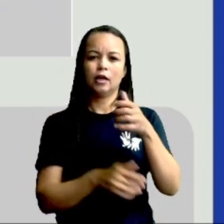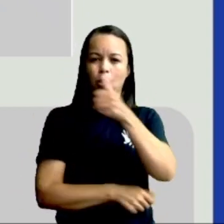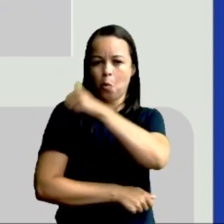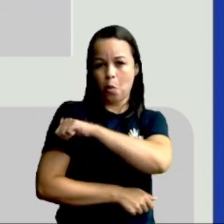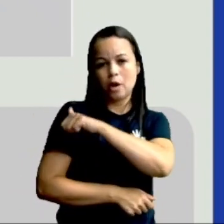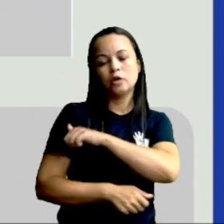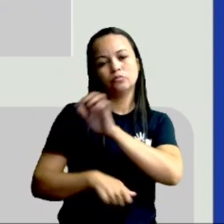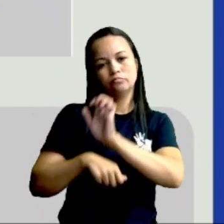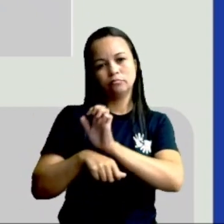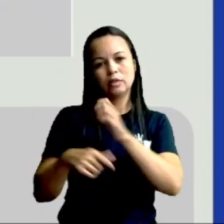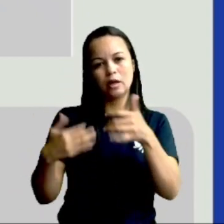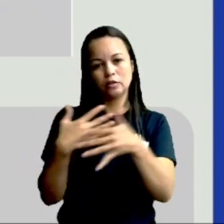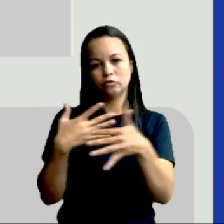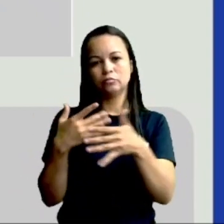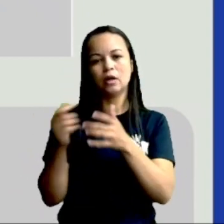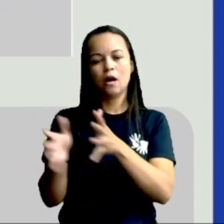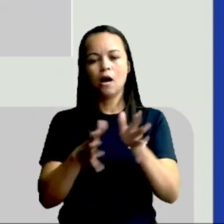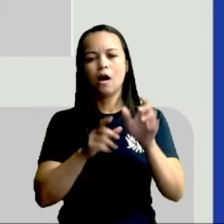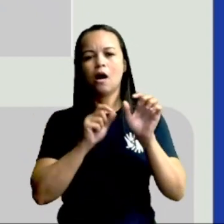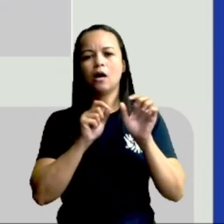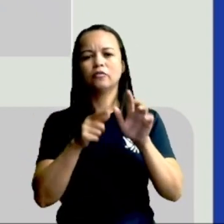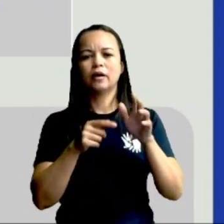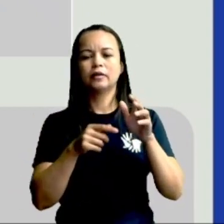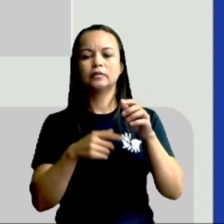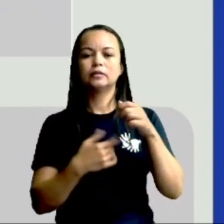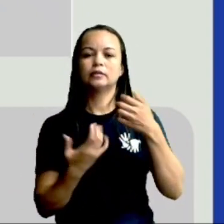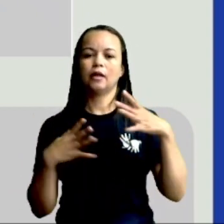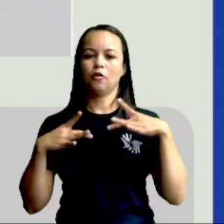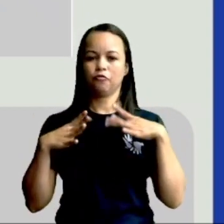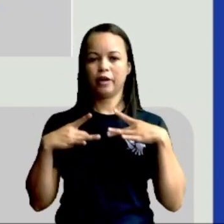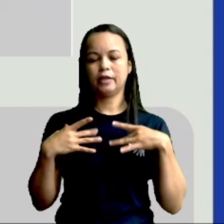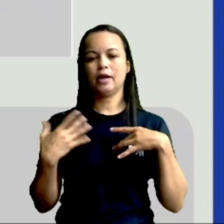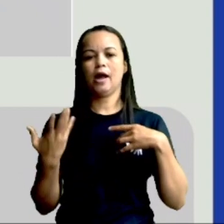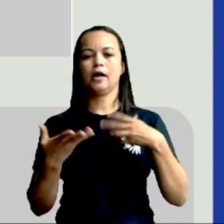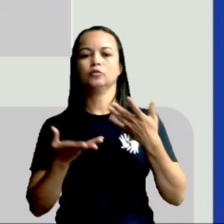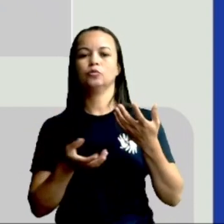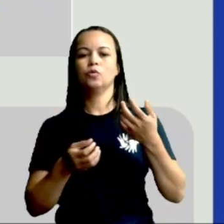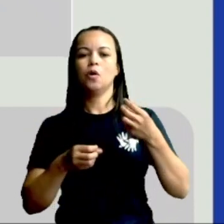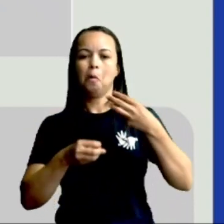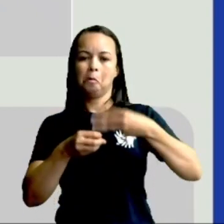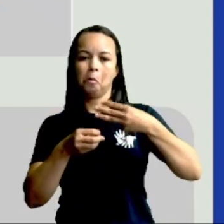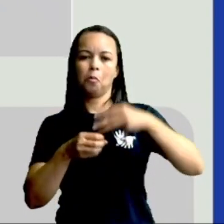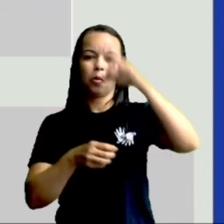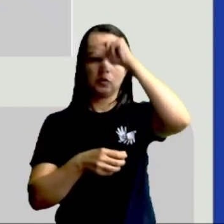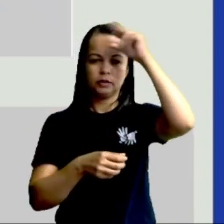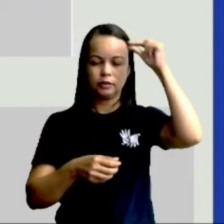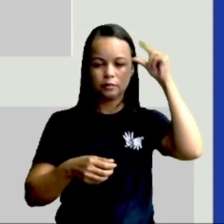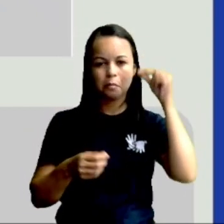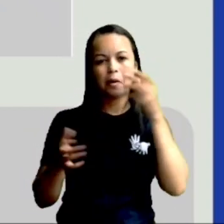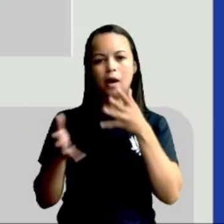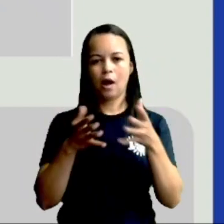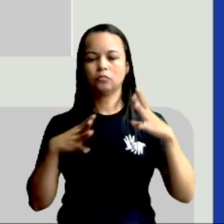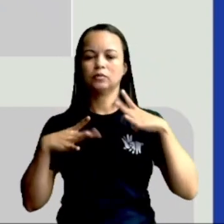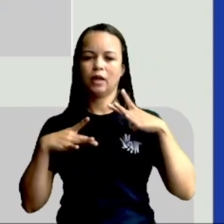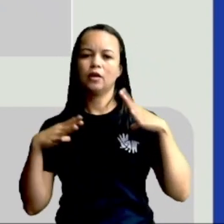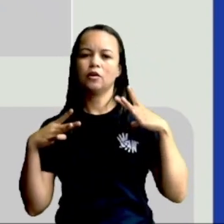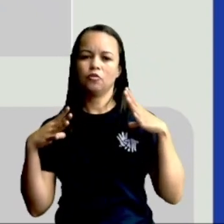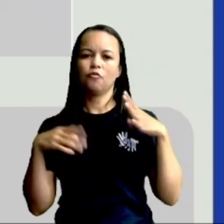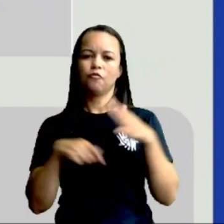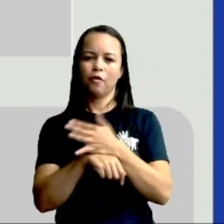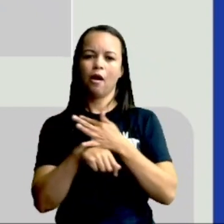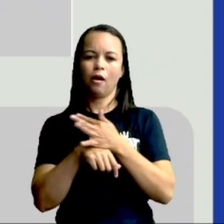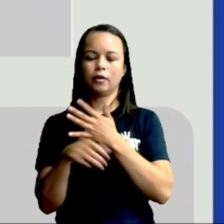Janeiro, né, fazem no dia 20 de novembro feriado municipal. Então, em algumas cidades, a partir dessa